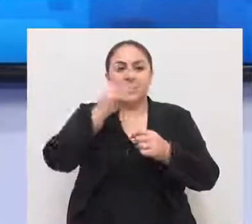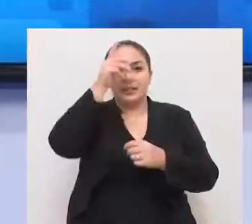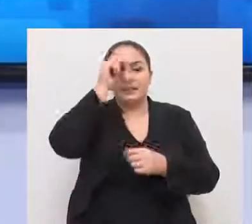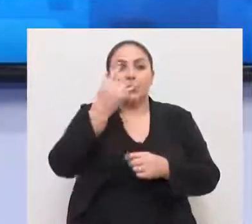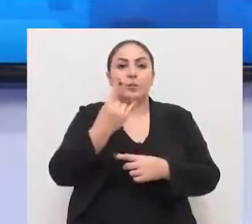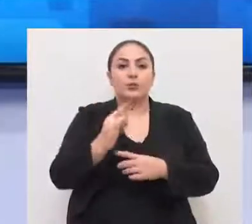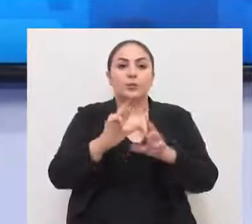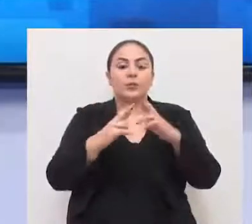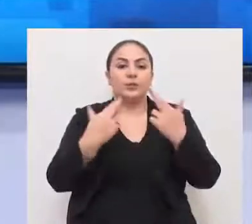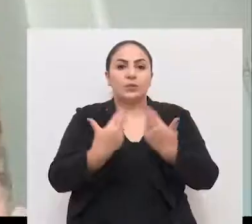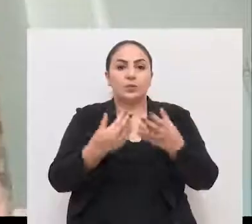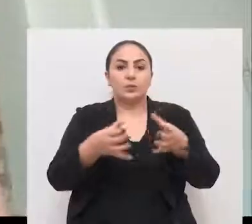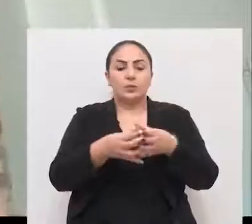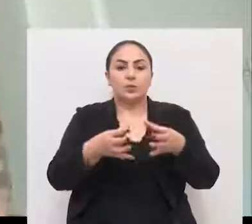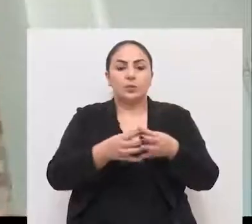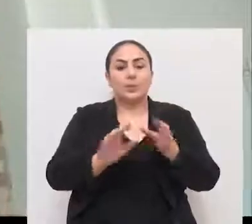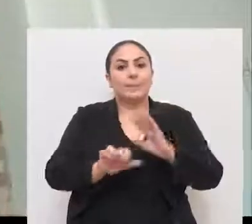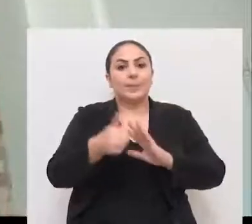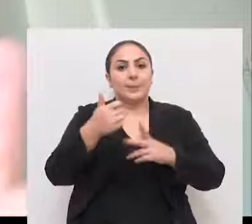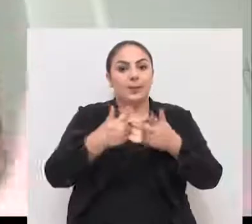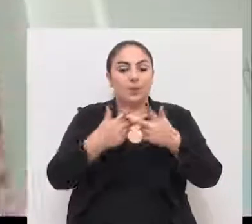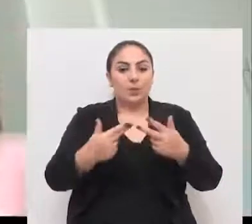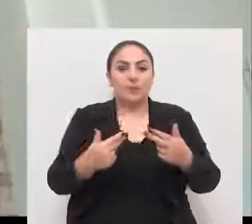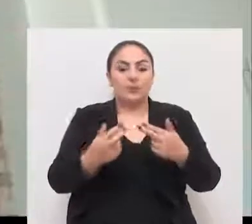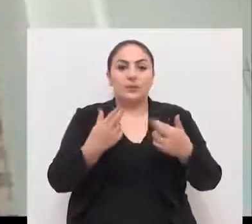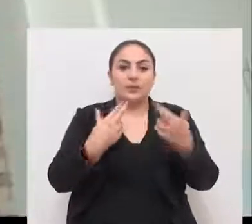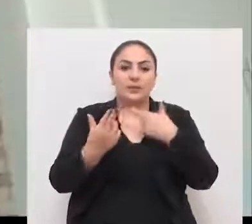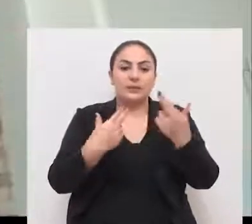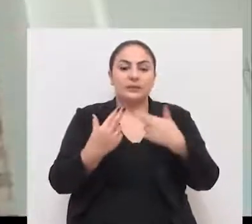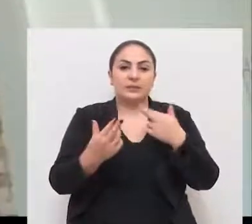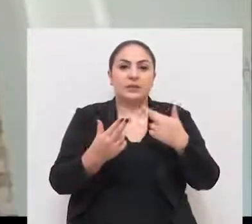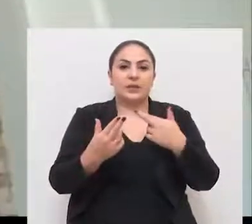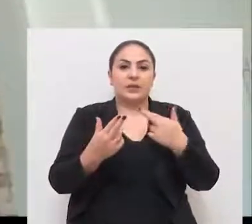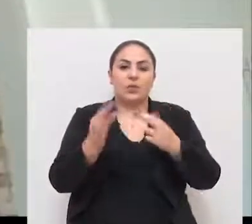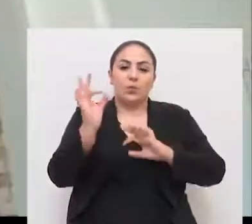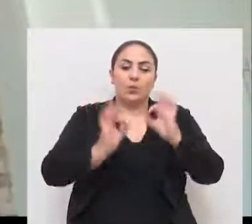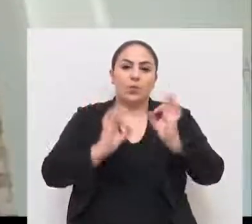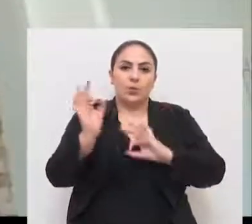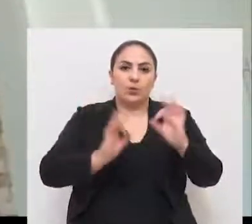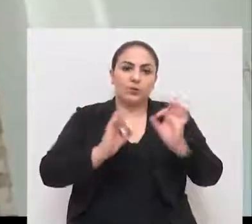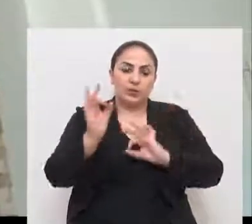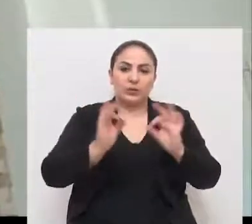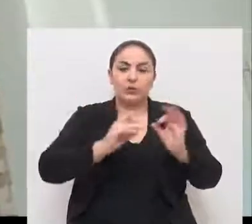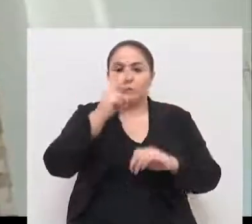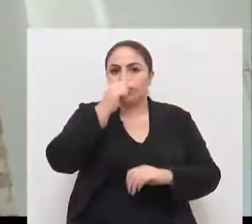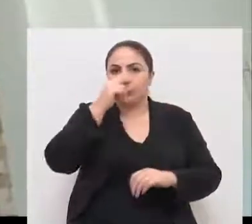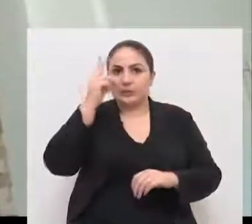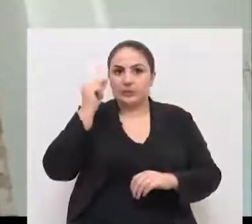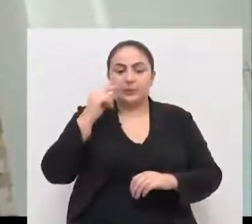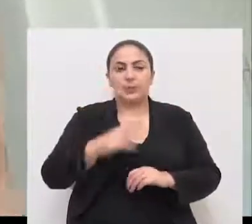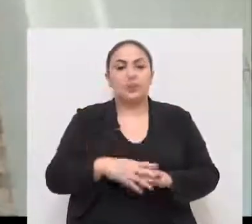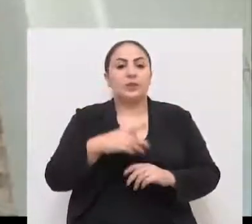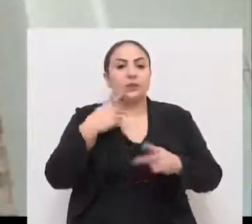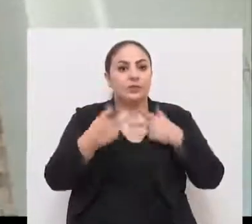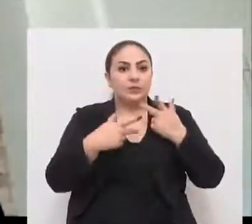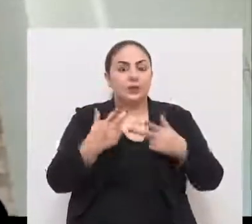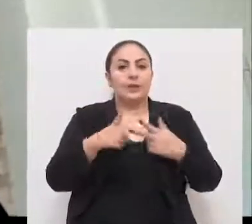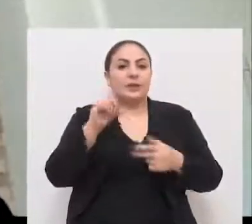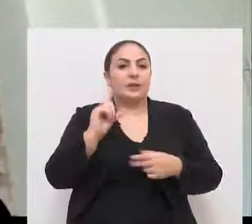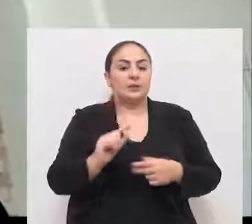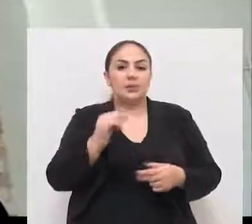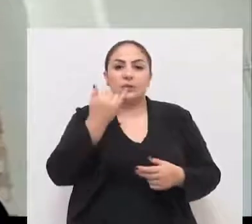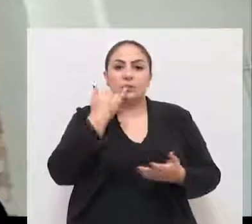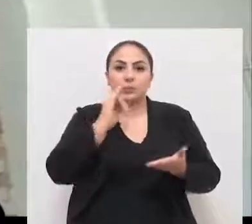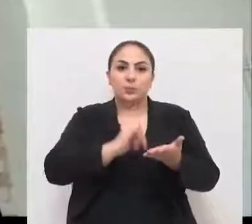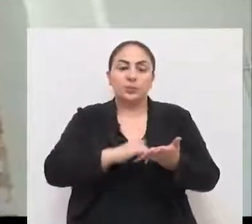última reunião do grupo. Primeira matéria, a respeito de uma emenda ao projeto do Executivo Municipal, que trata da